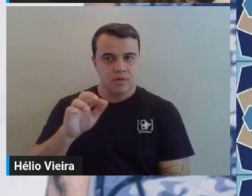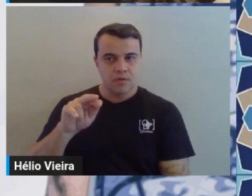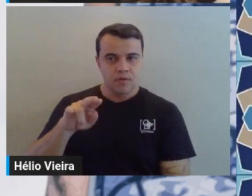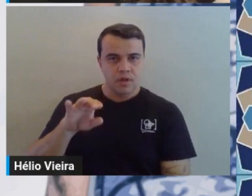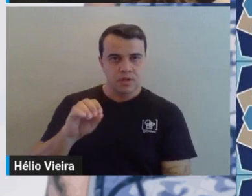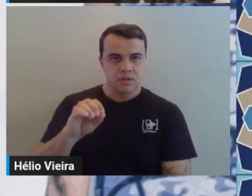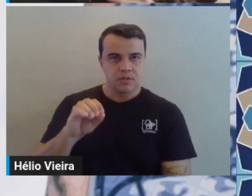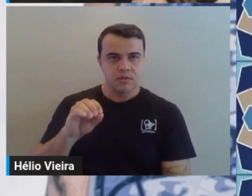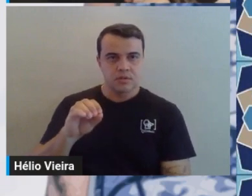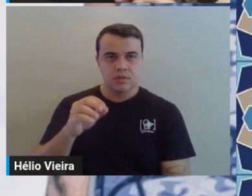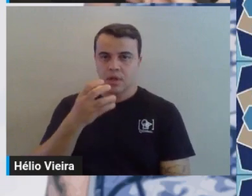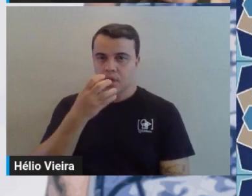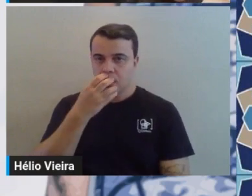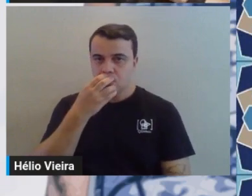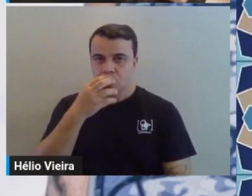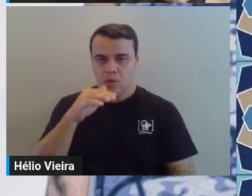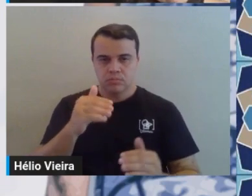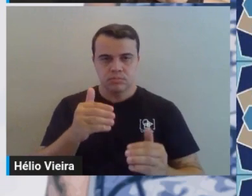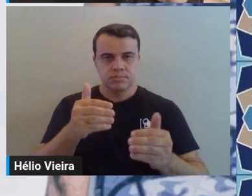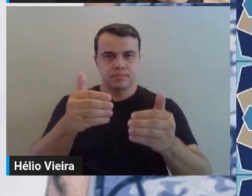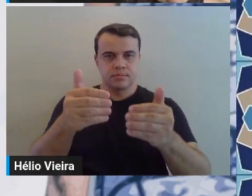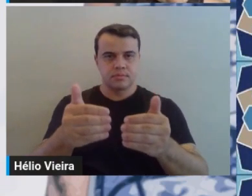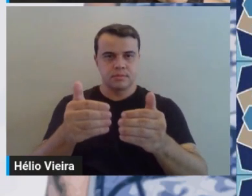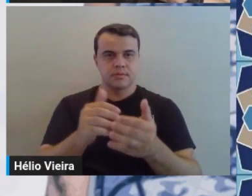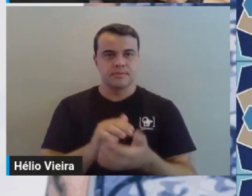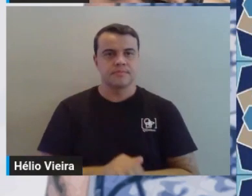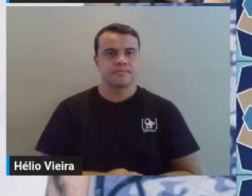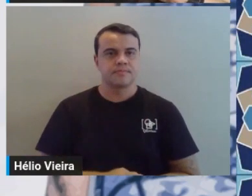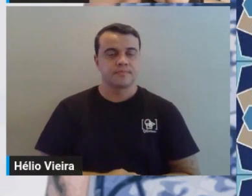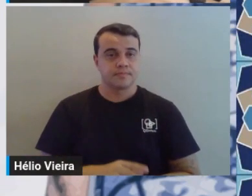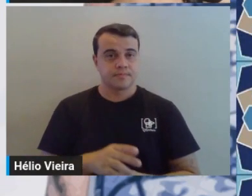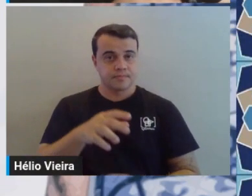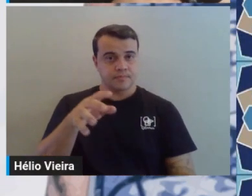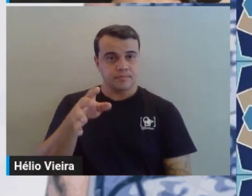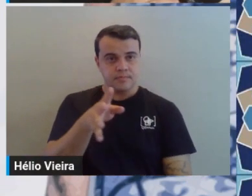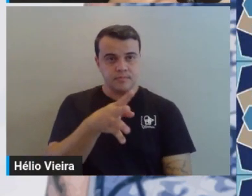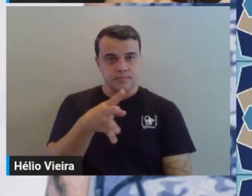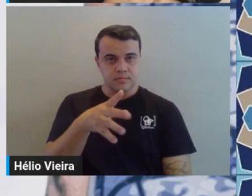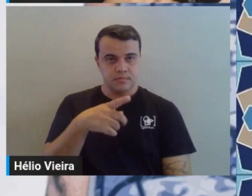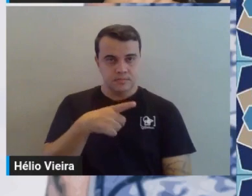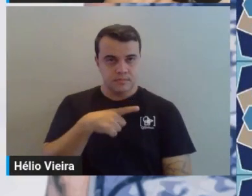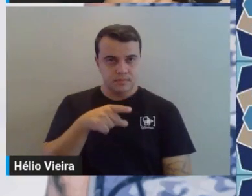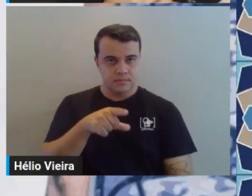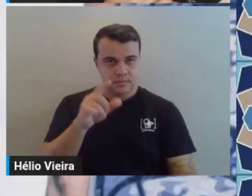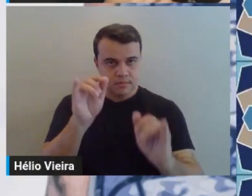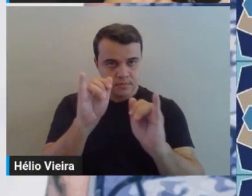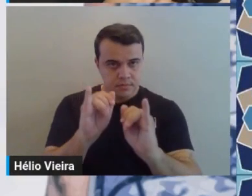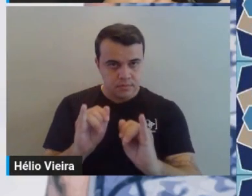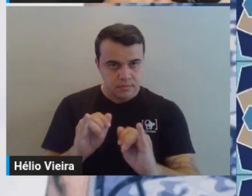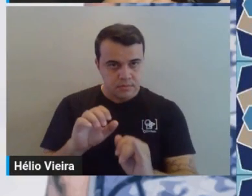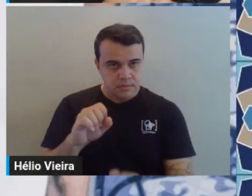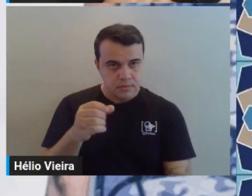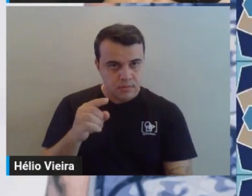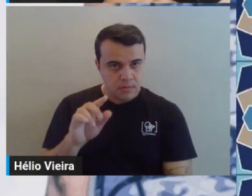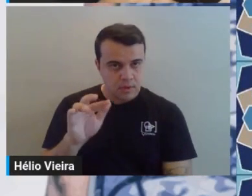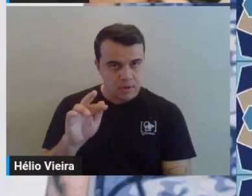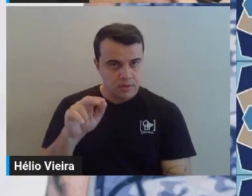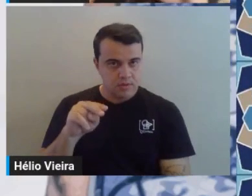cachorro no altar. Vou até voltar uma imagem. Então, aqui a gente tem essa